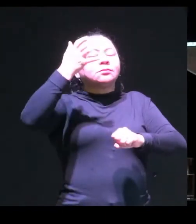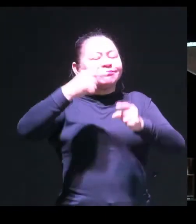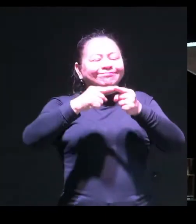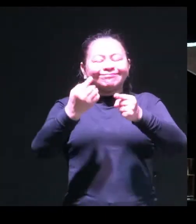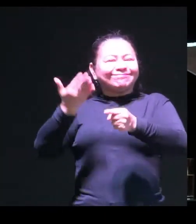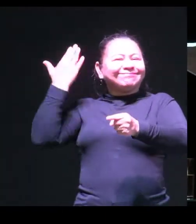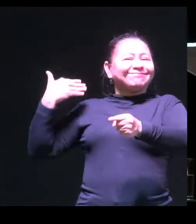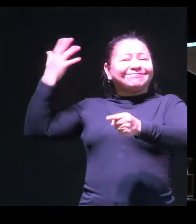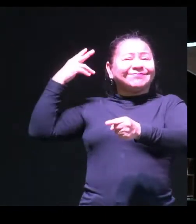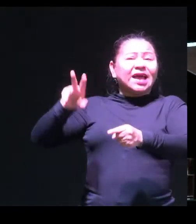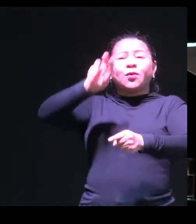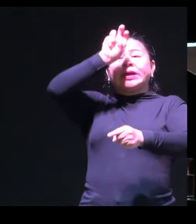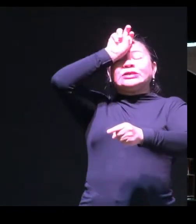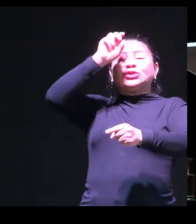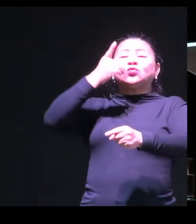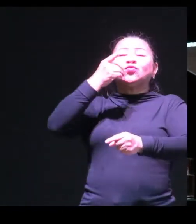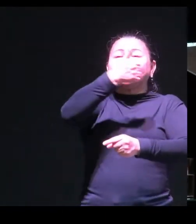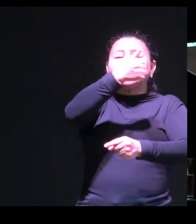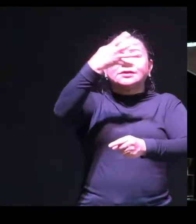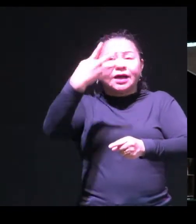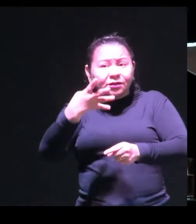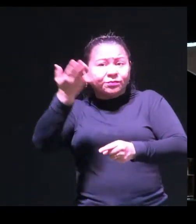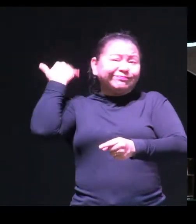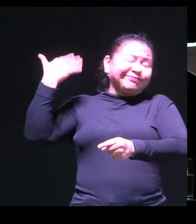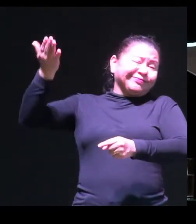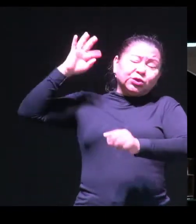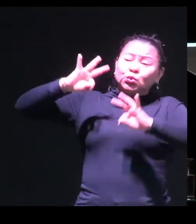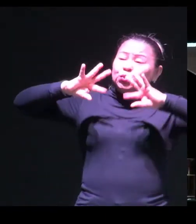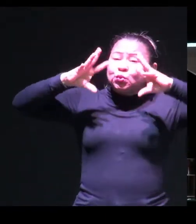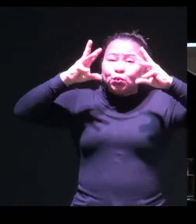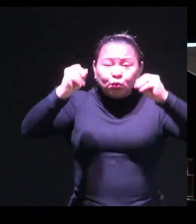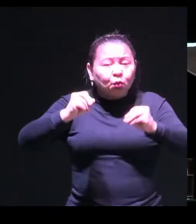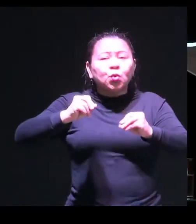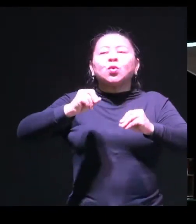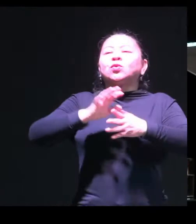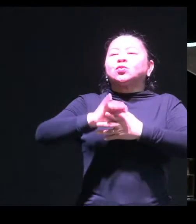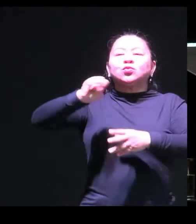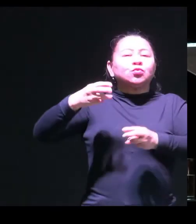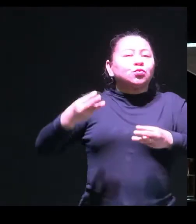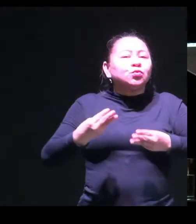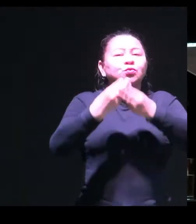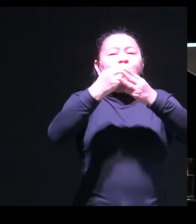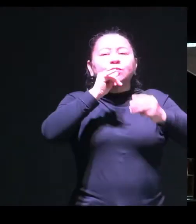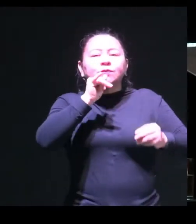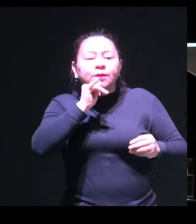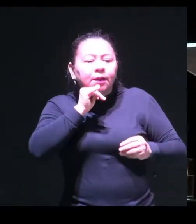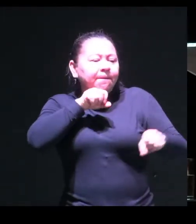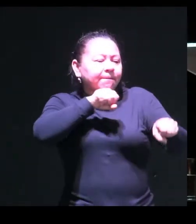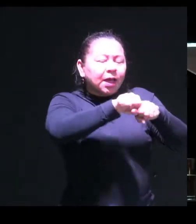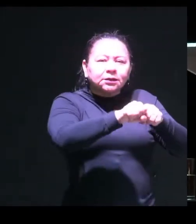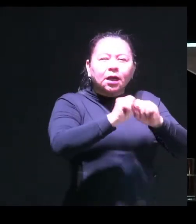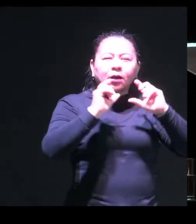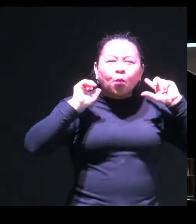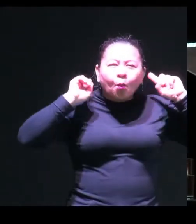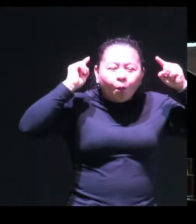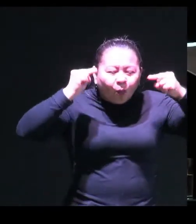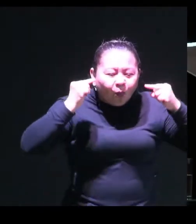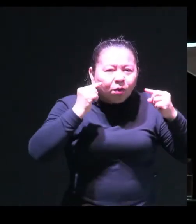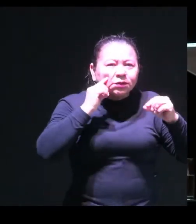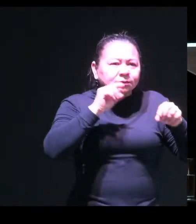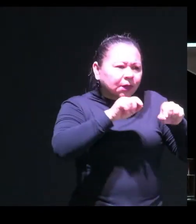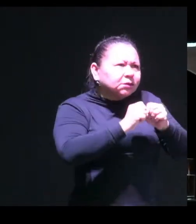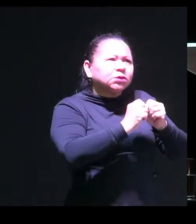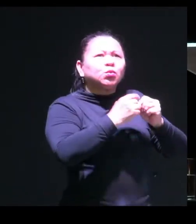lá no Egito, no dia 14 de Nissan, quando todos os judeus, os hebreus mataram um cordeiro, e o sangue do